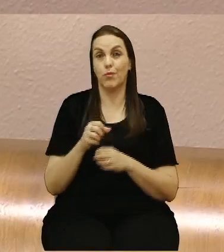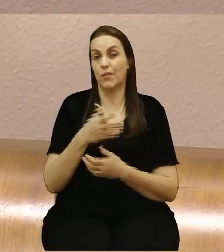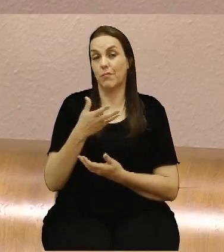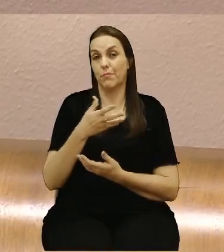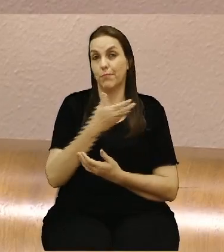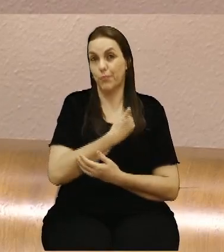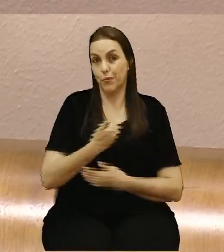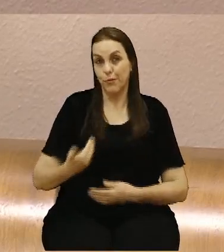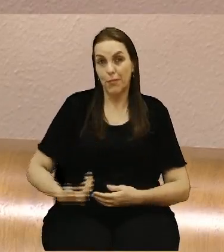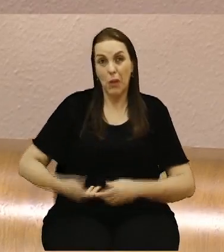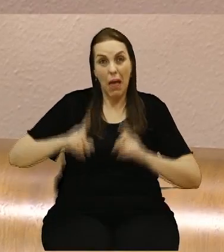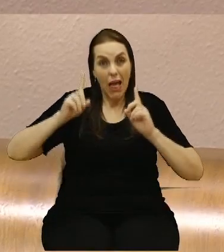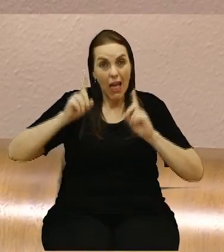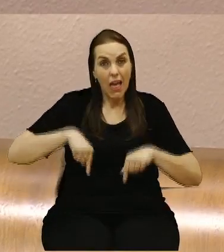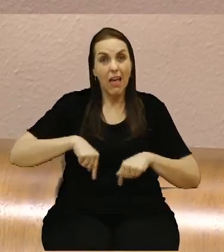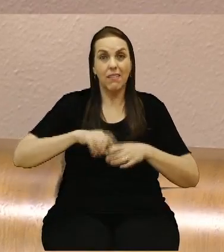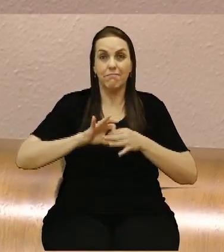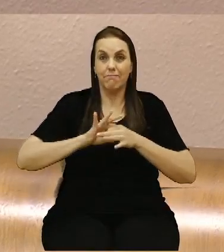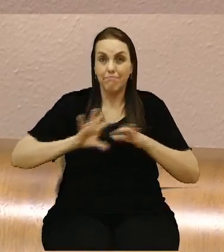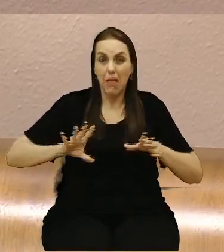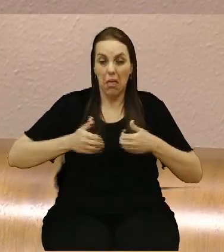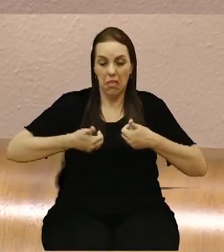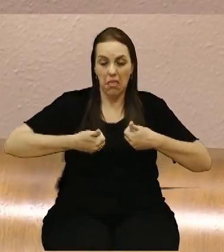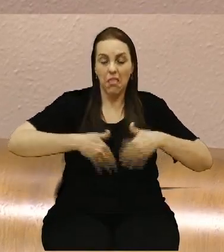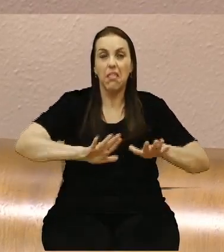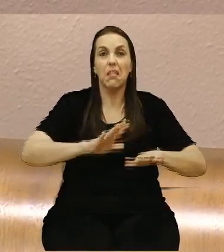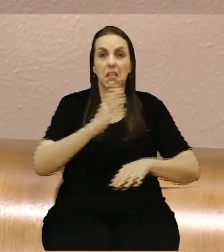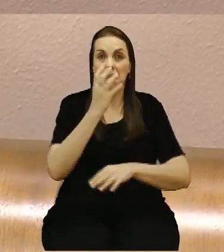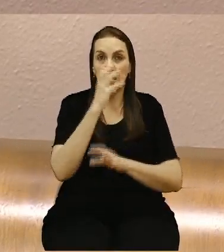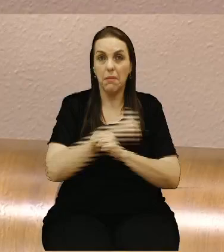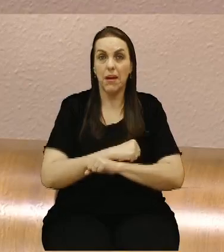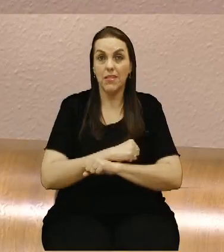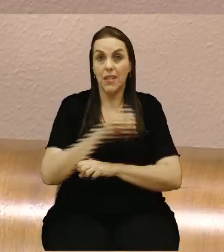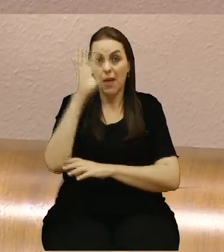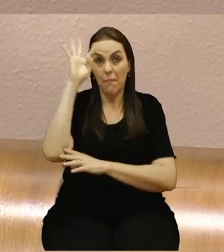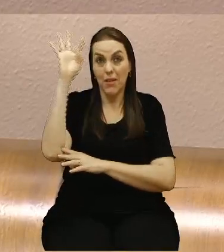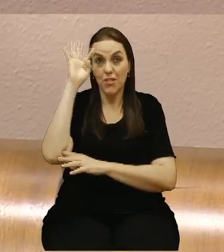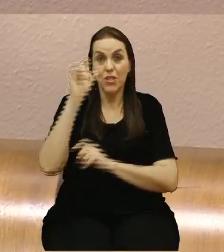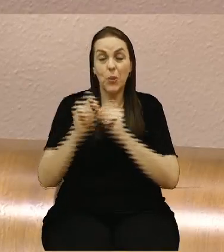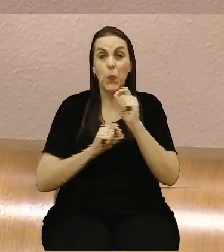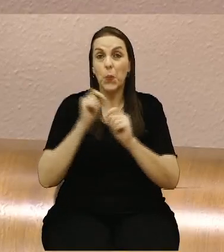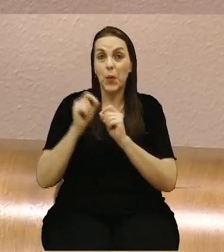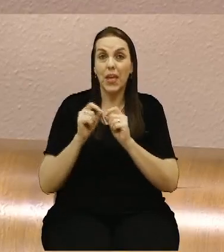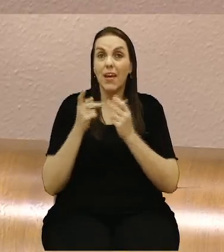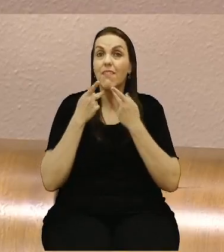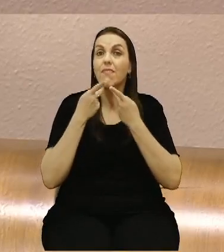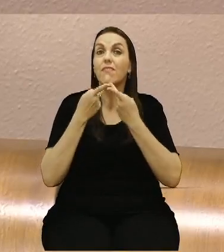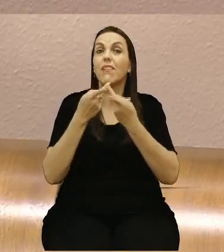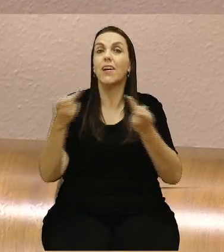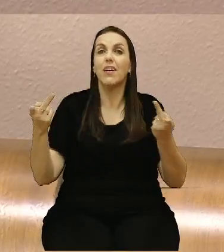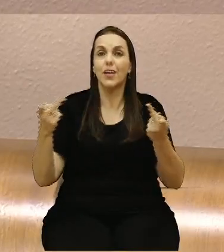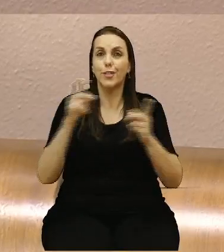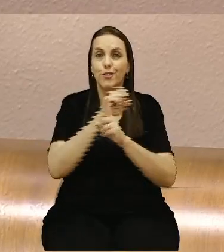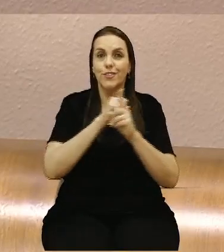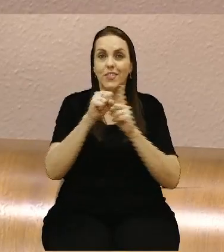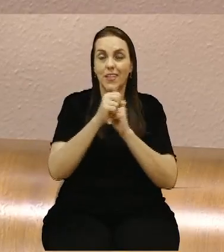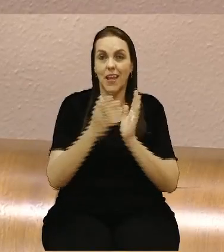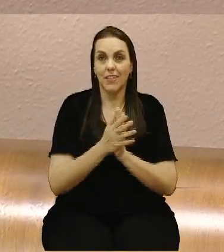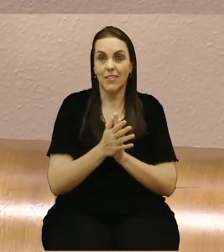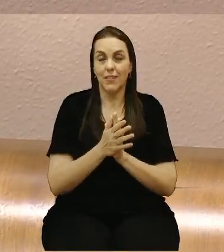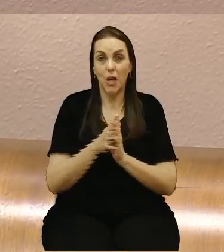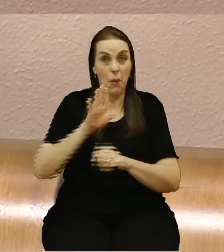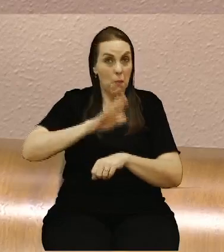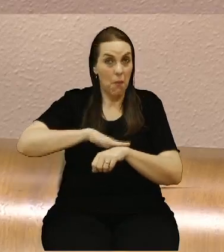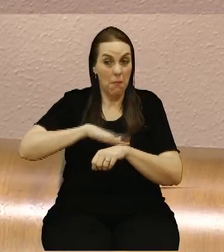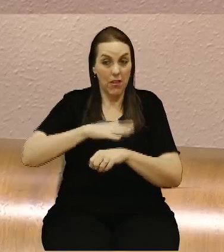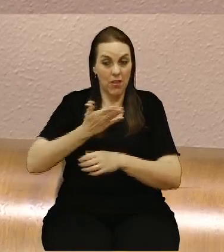de simplesmente soltar, se desfazer de um animal, imaginem o recado que a gente dá para a sociedade. Então, quando eu fiquei sabendo